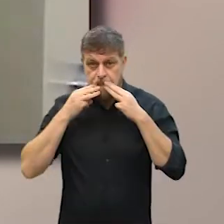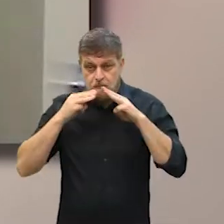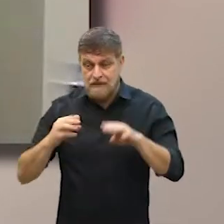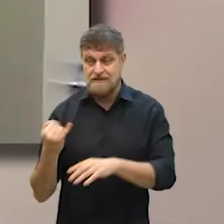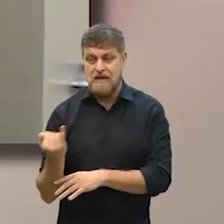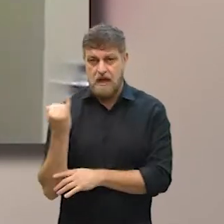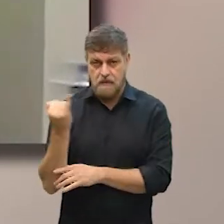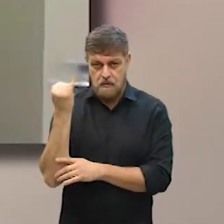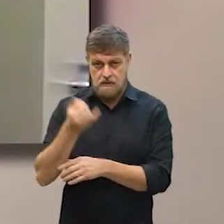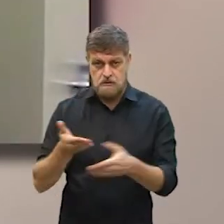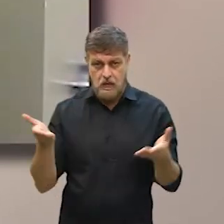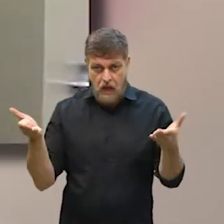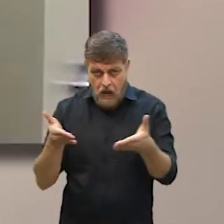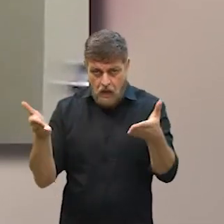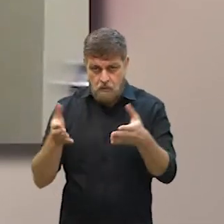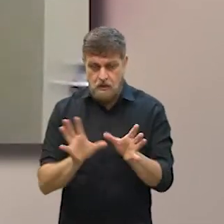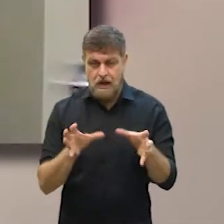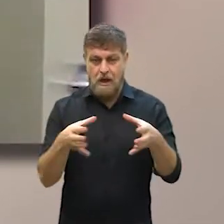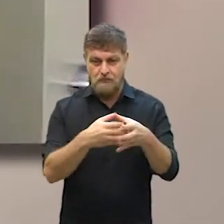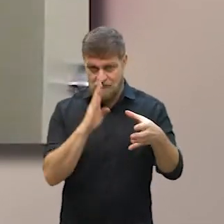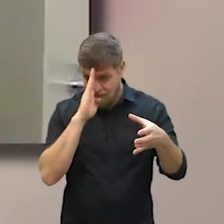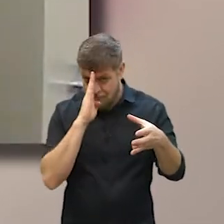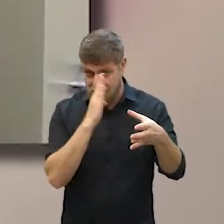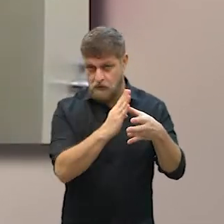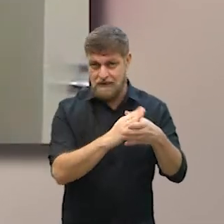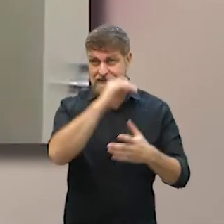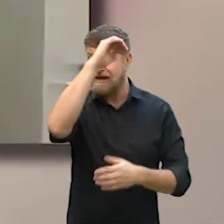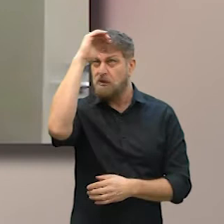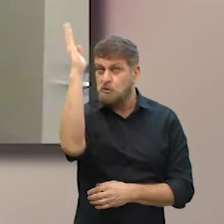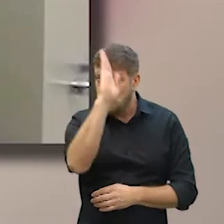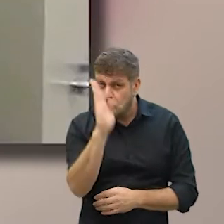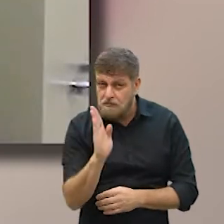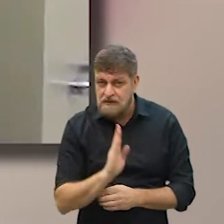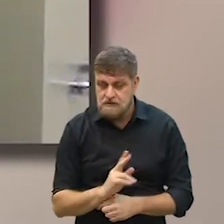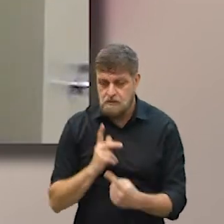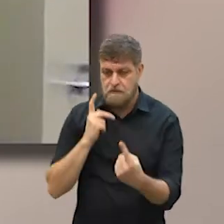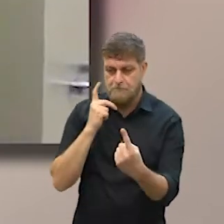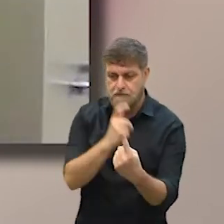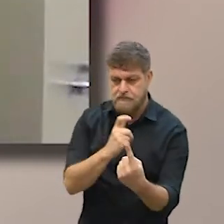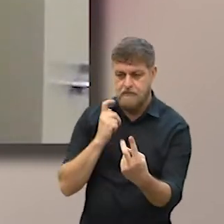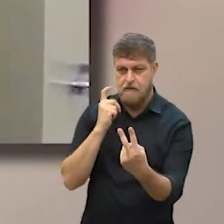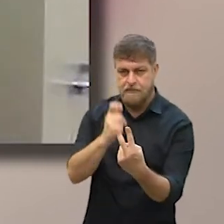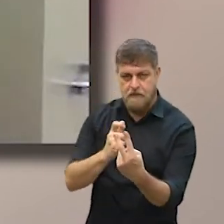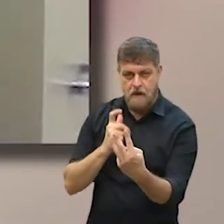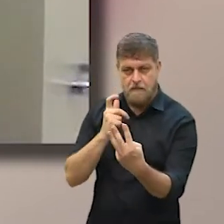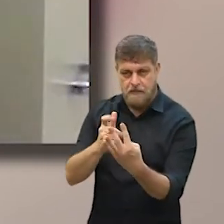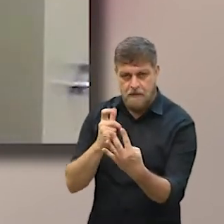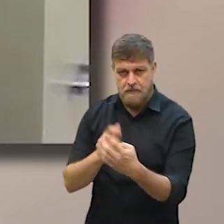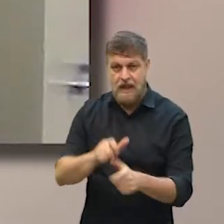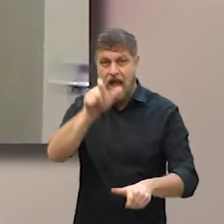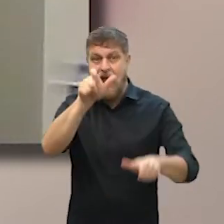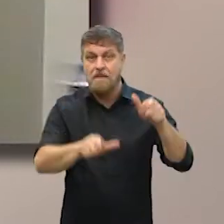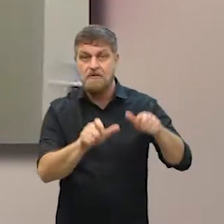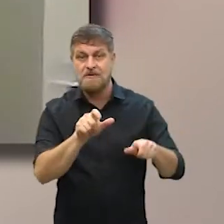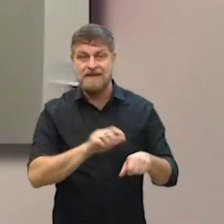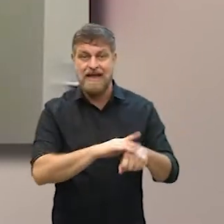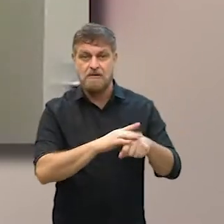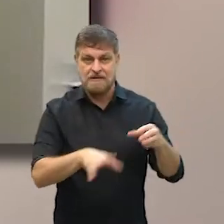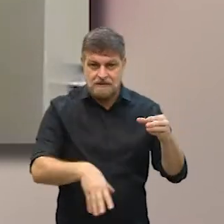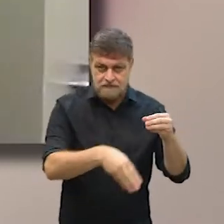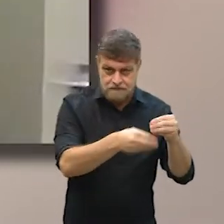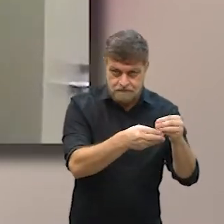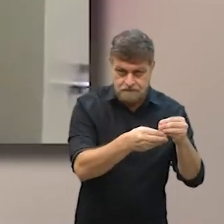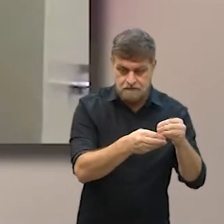uma mensagem é importante é que agora a todo o Brasil está começando a vacinar as pessoas com